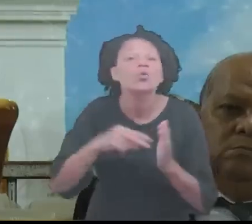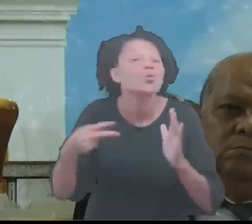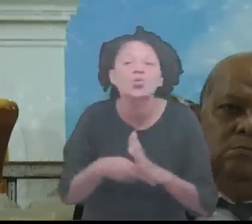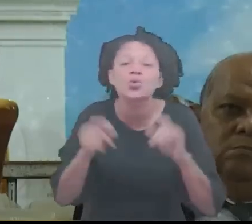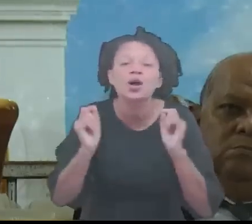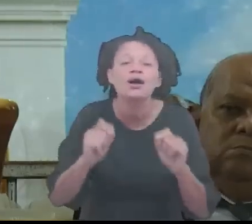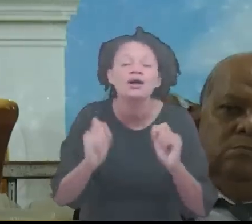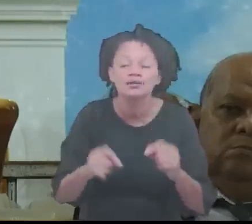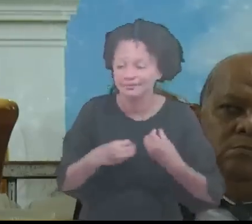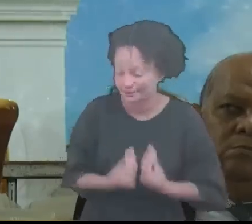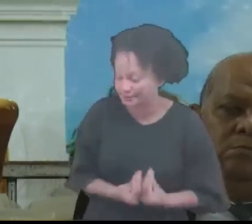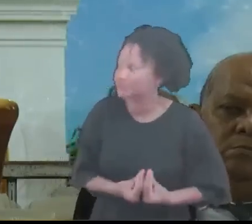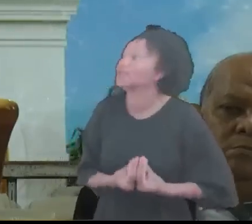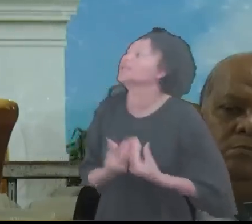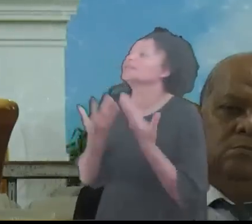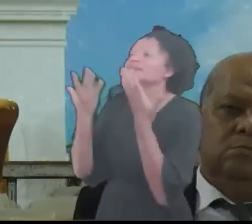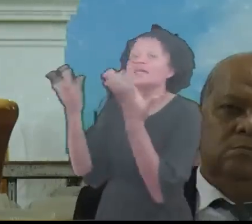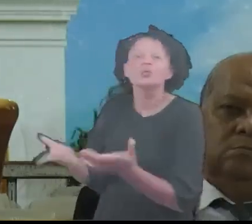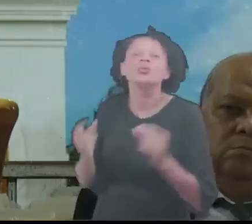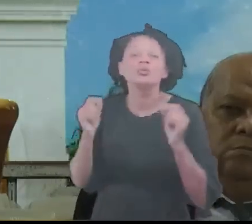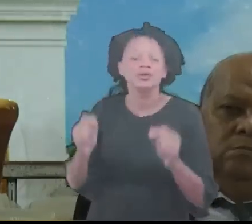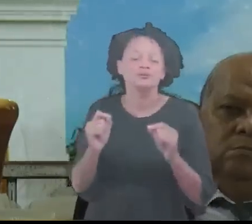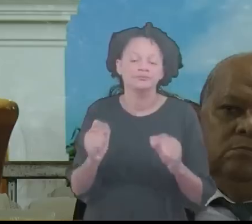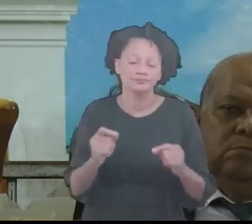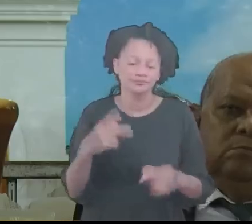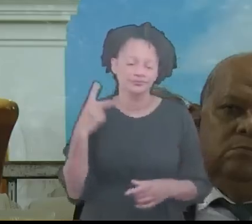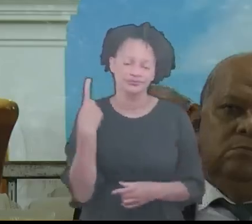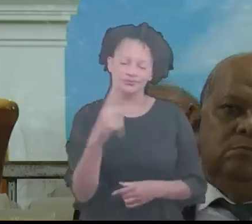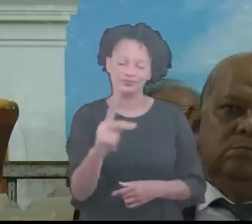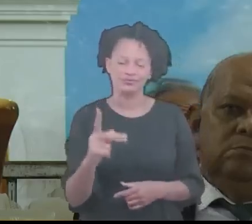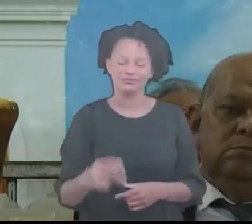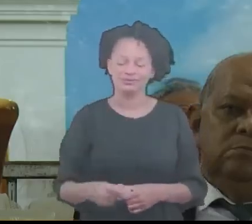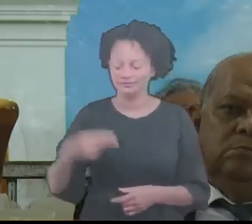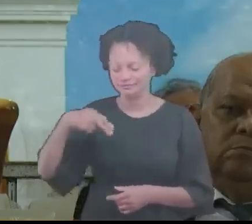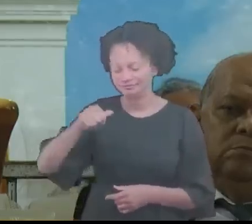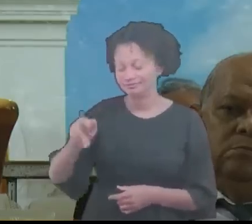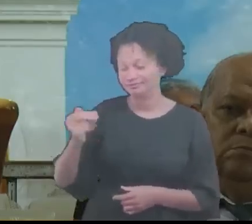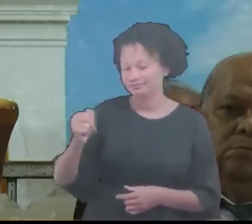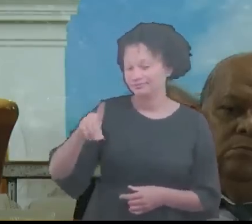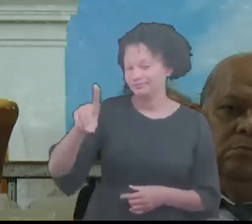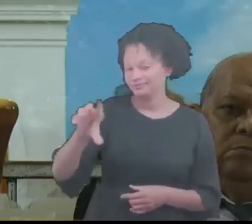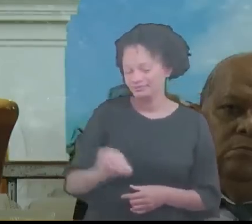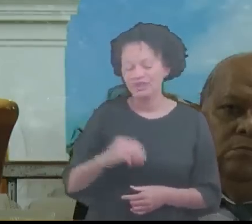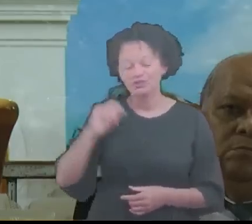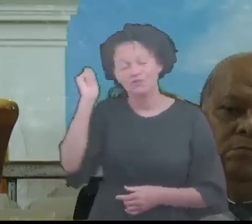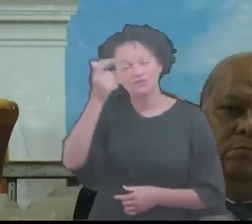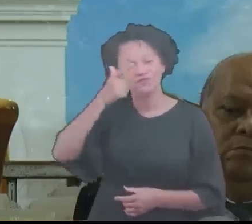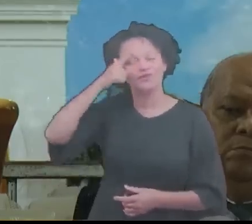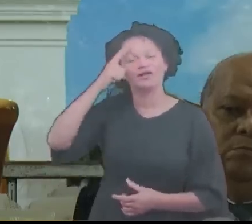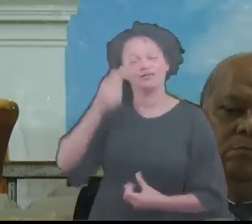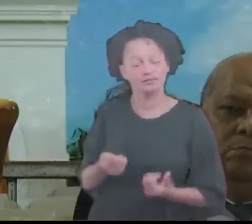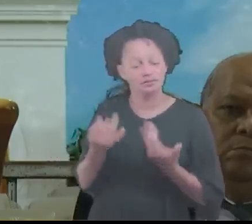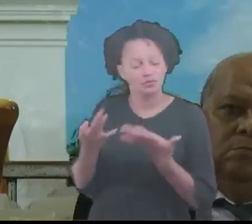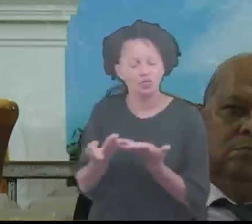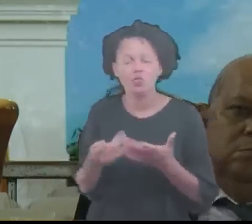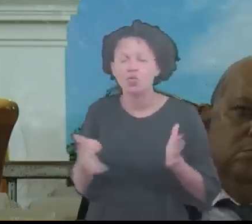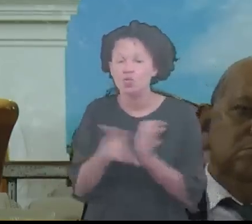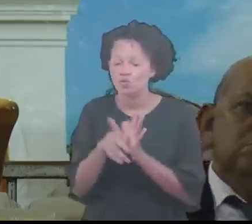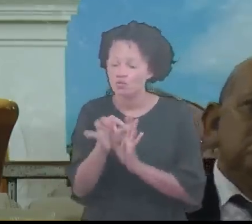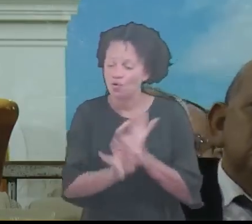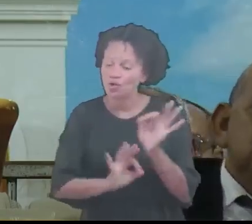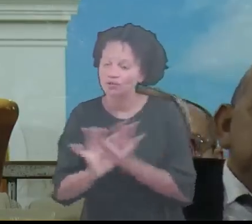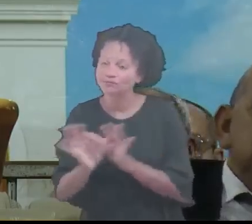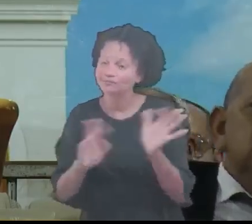você está oferecendo o que, meus irmãos? O seu nardo, o seu talento, o que você faz para